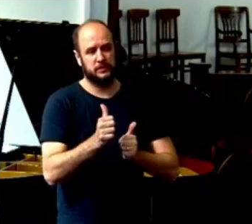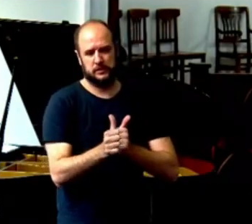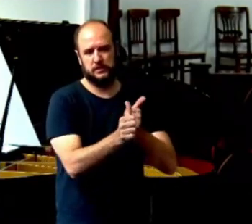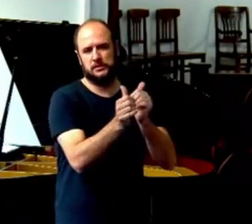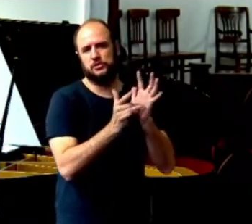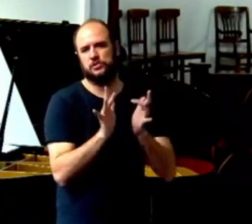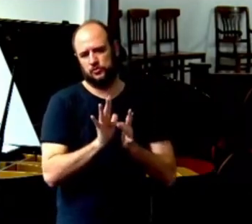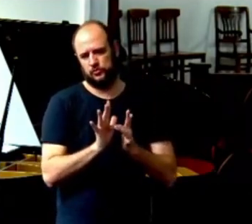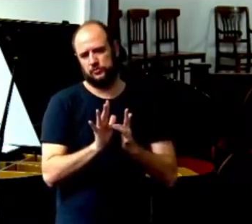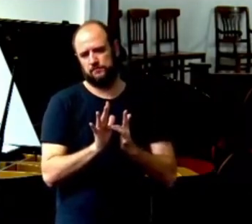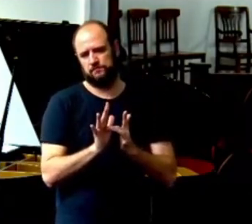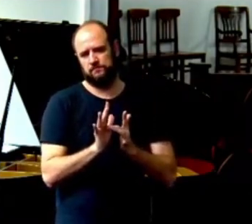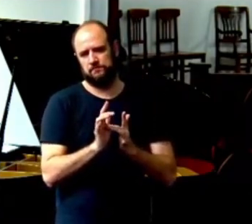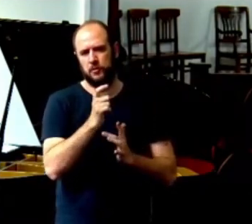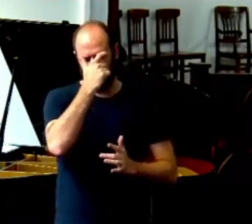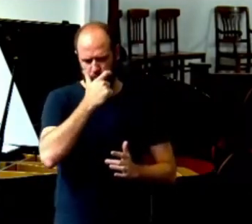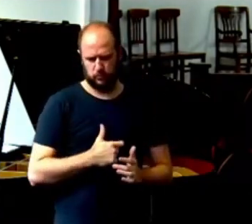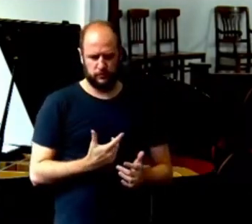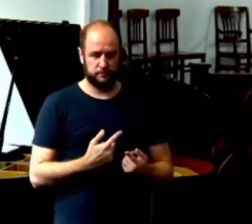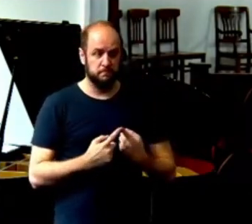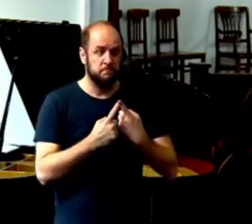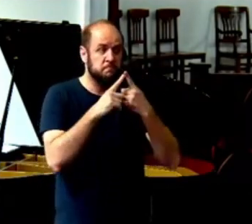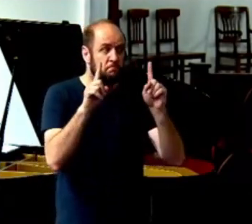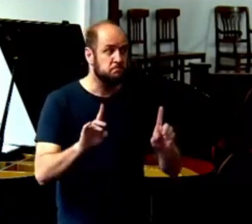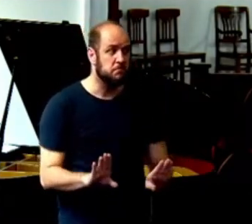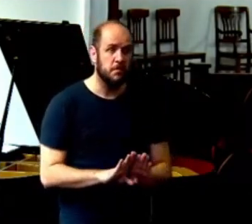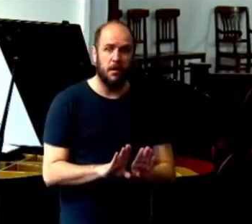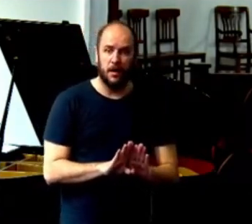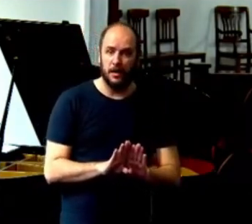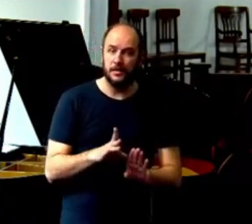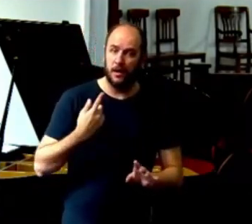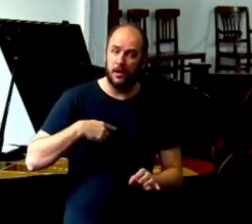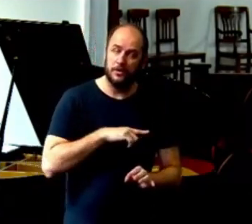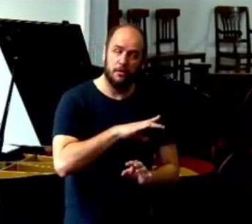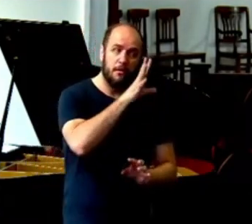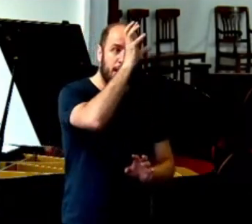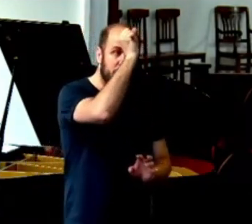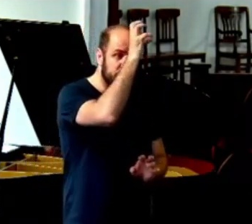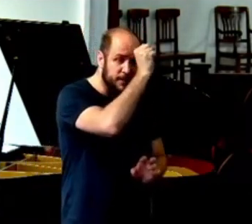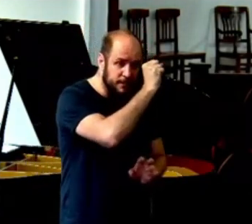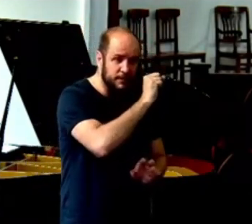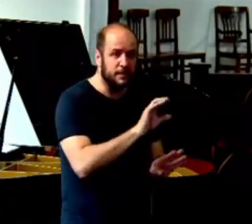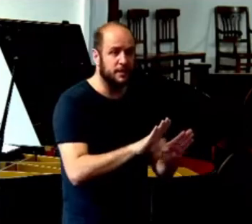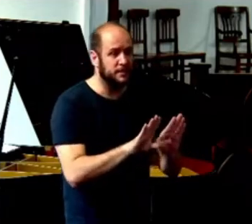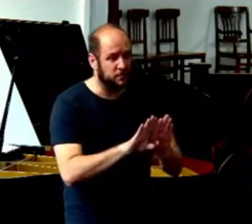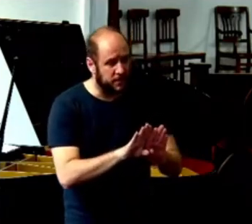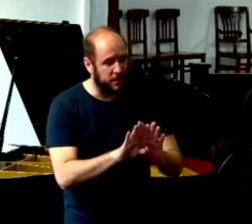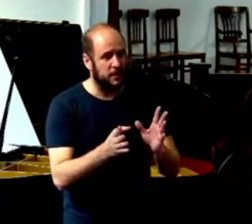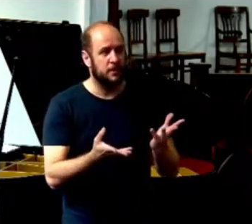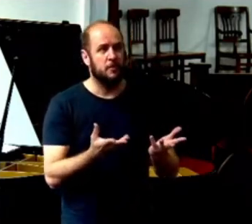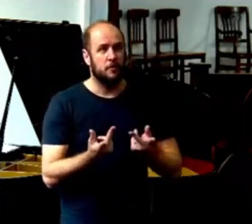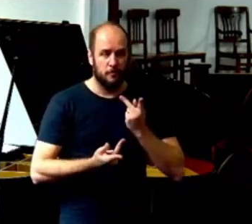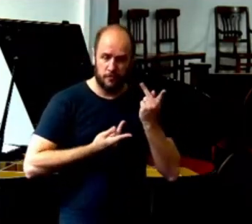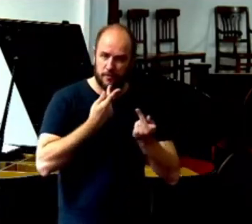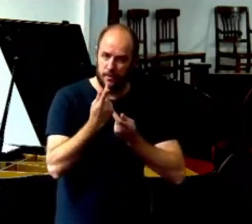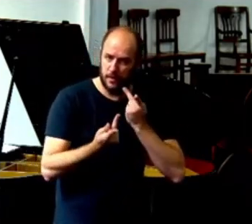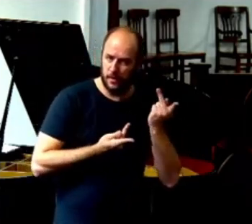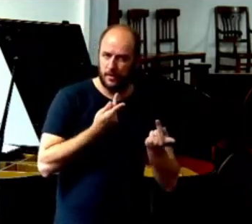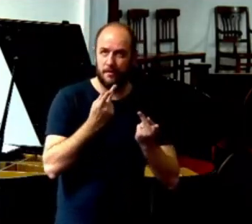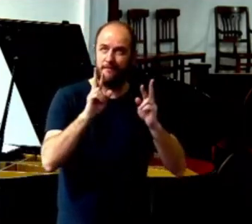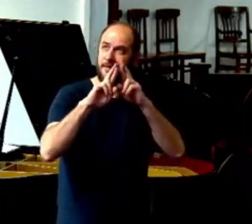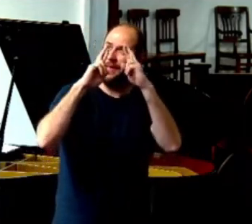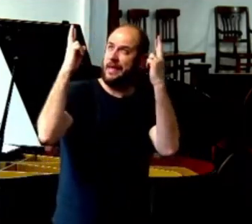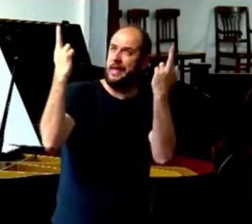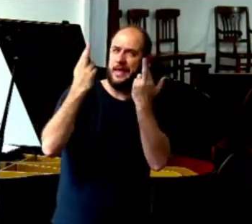um seguidor de Jesus. Mas também nós aprendemos a respeito